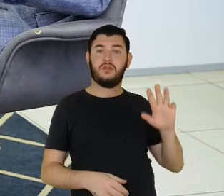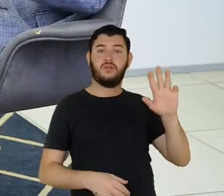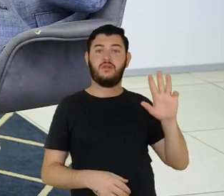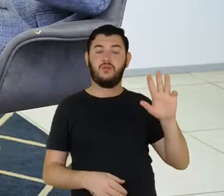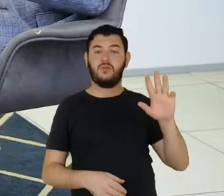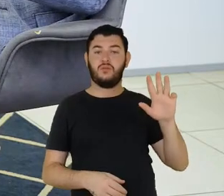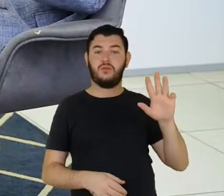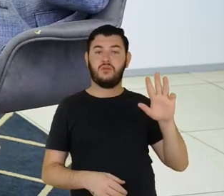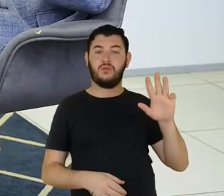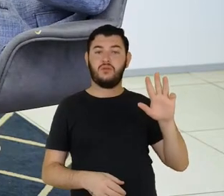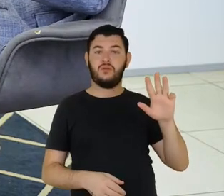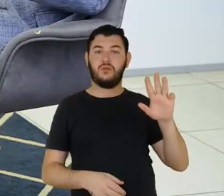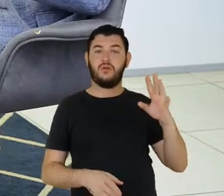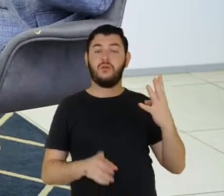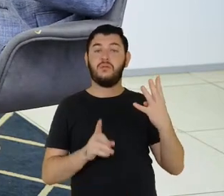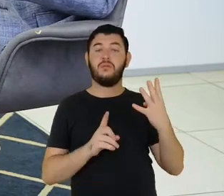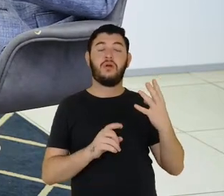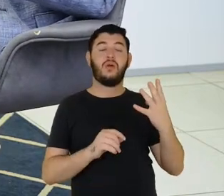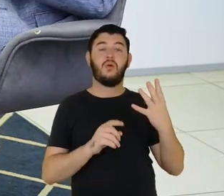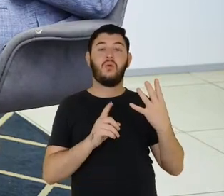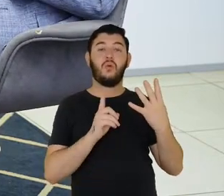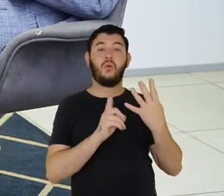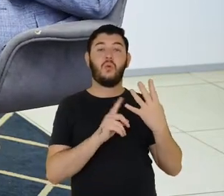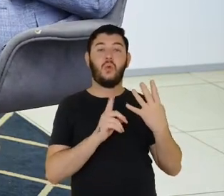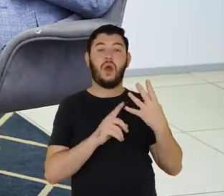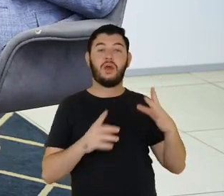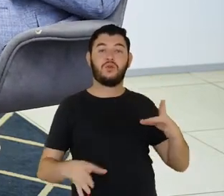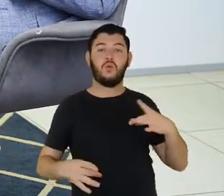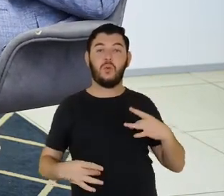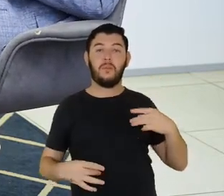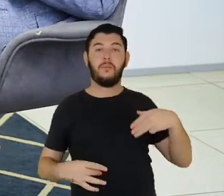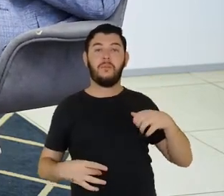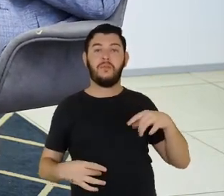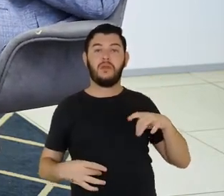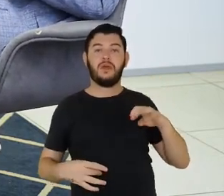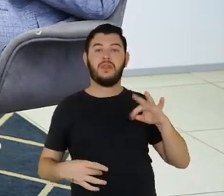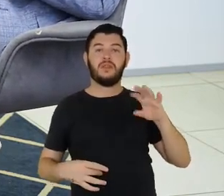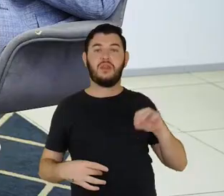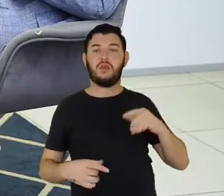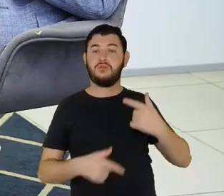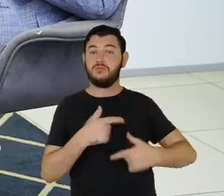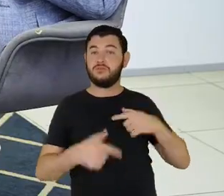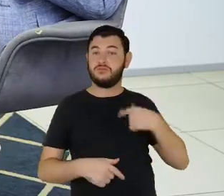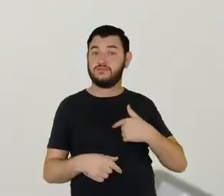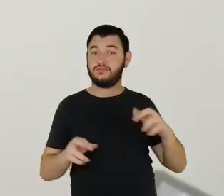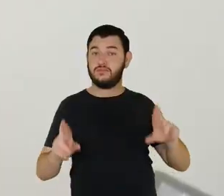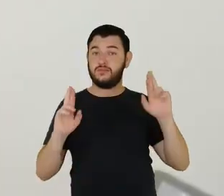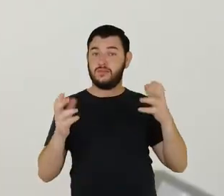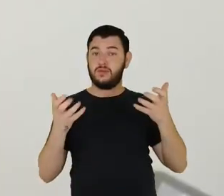quarto mandato, que é o que a gente espera, mas queria ouvir de você também. Quando o Lula foi eleito,